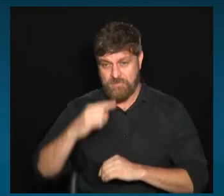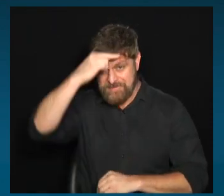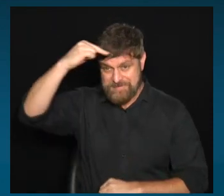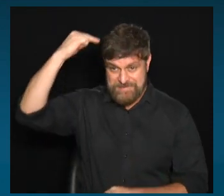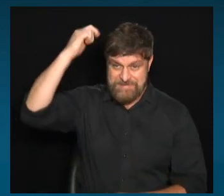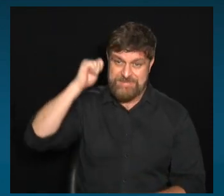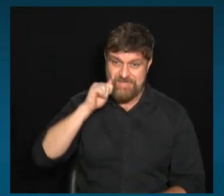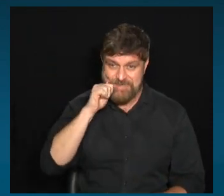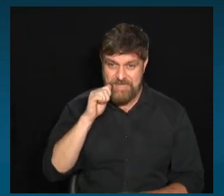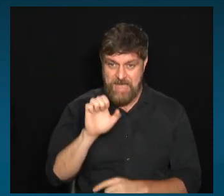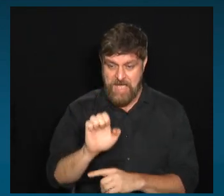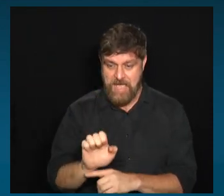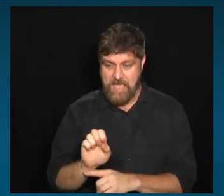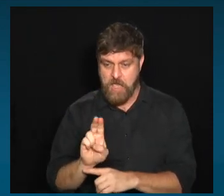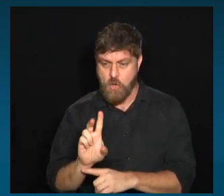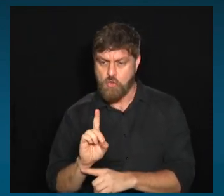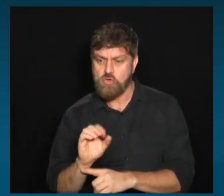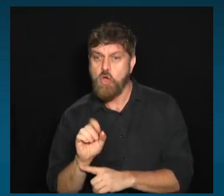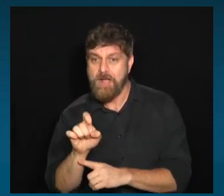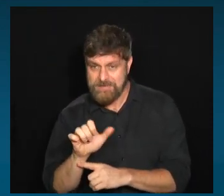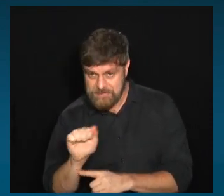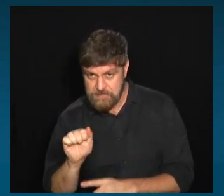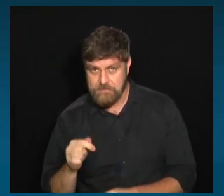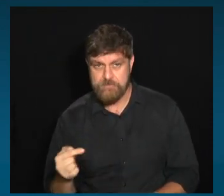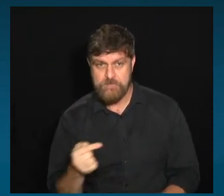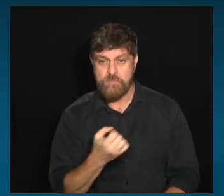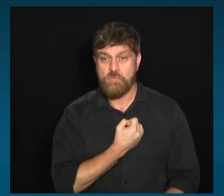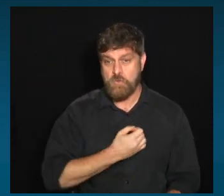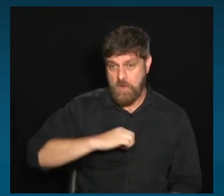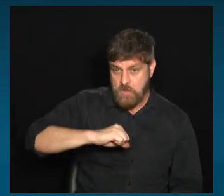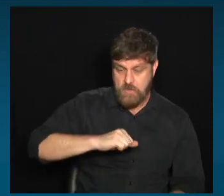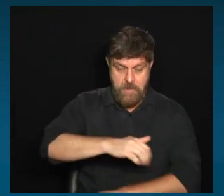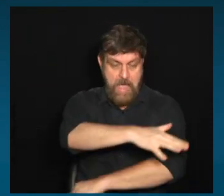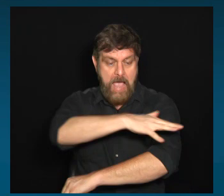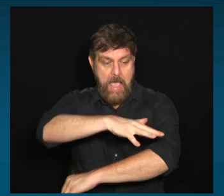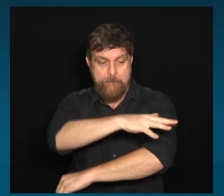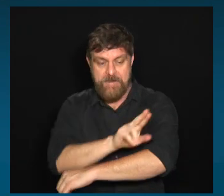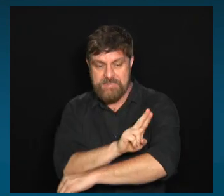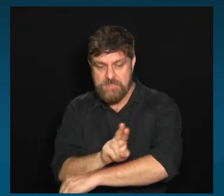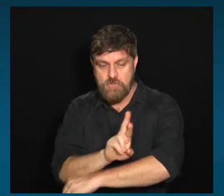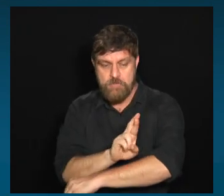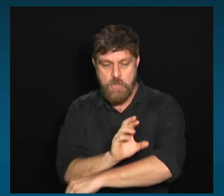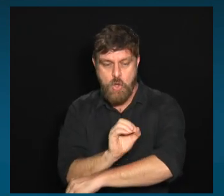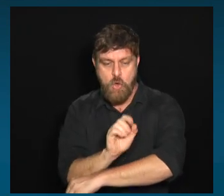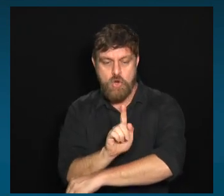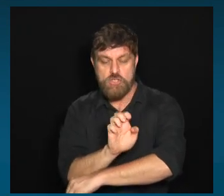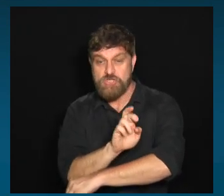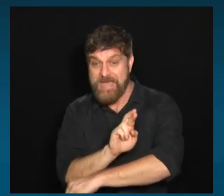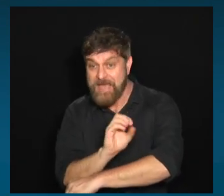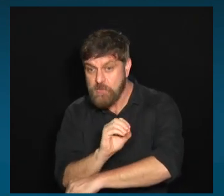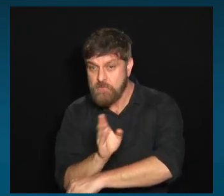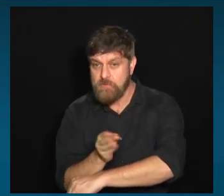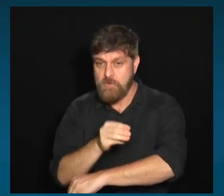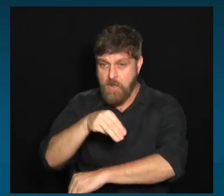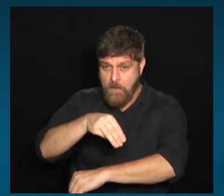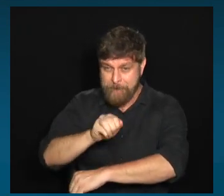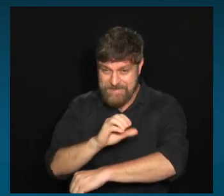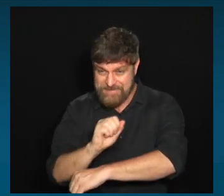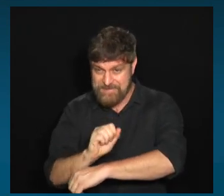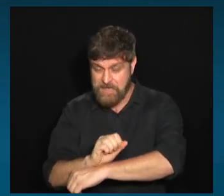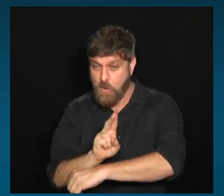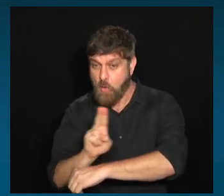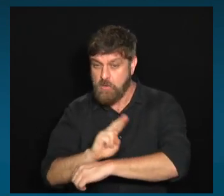projeto de autoria do vereador Luiz Rossini, que denomina como Praça Rogério José Maciel a praça pública que